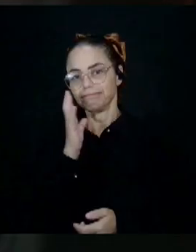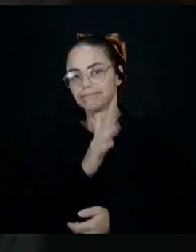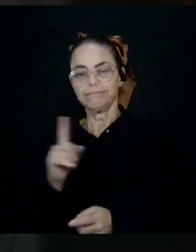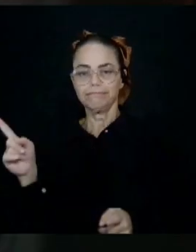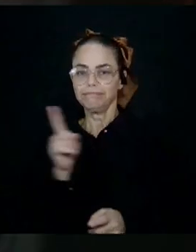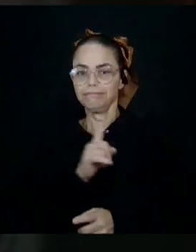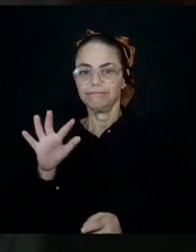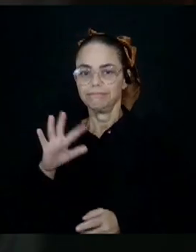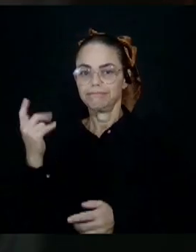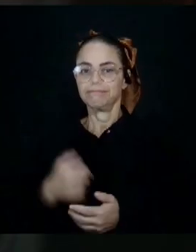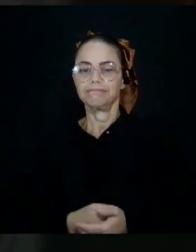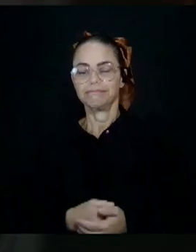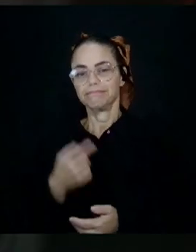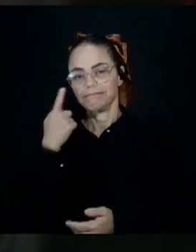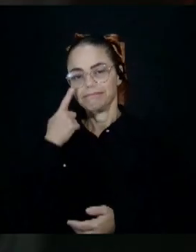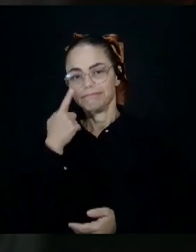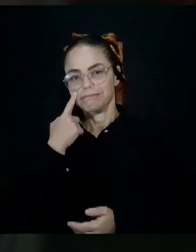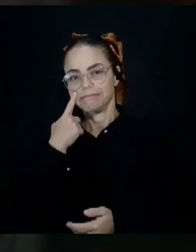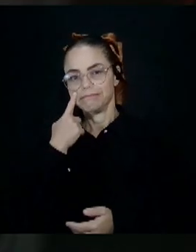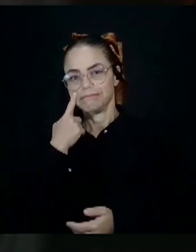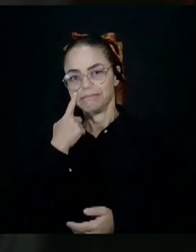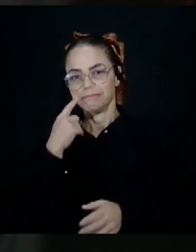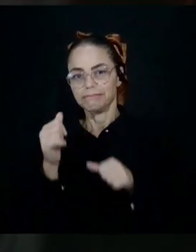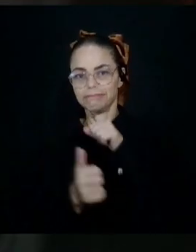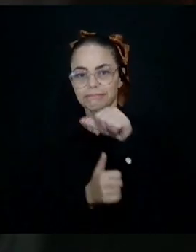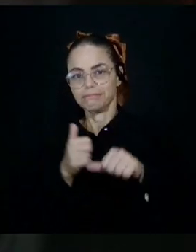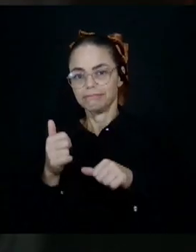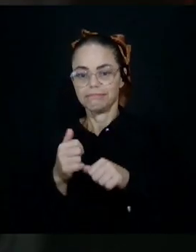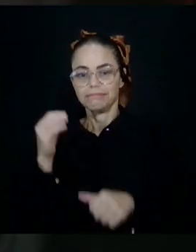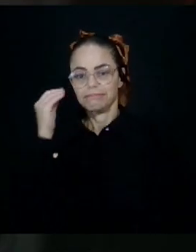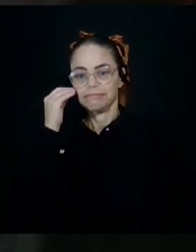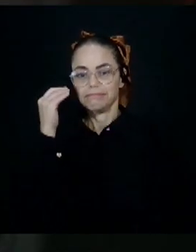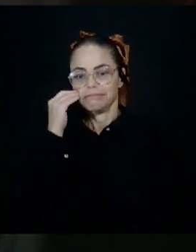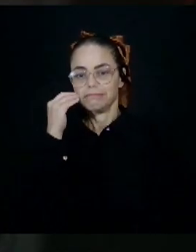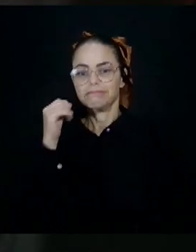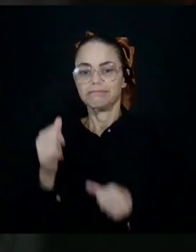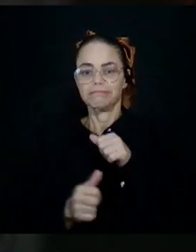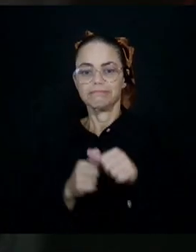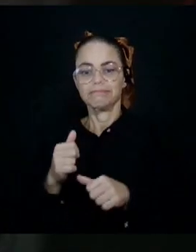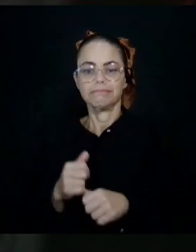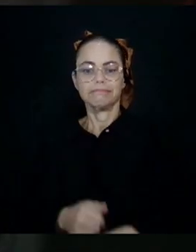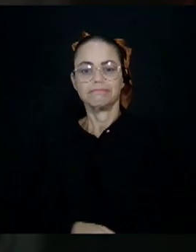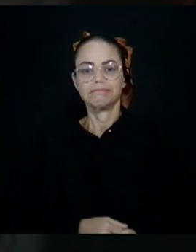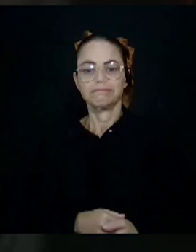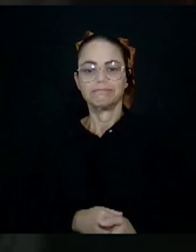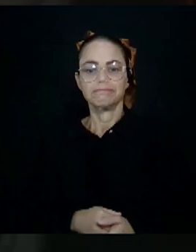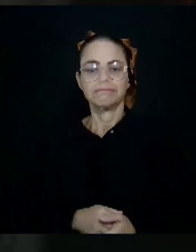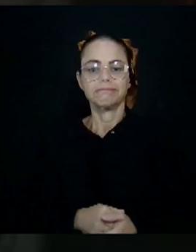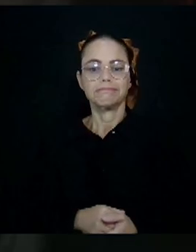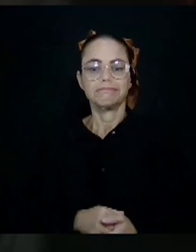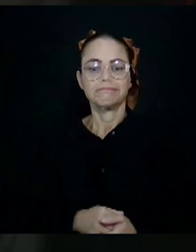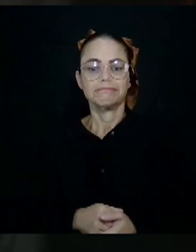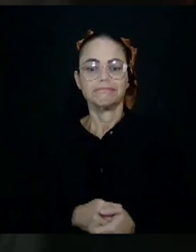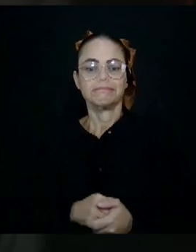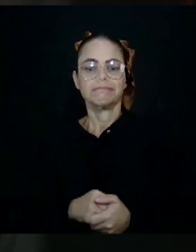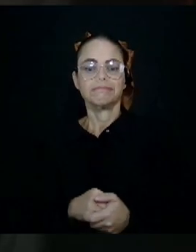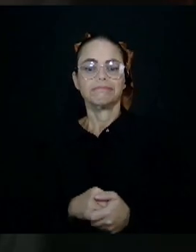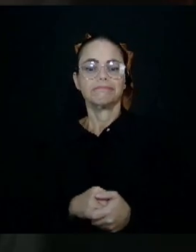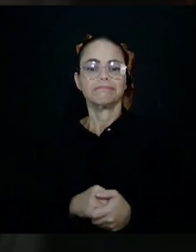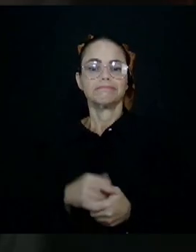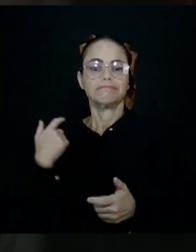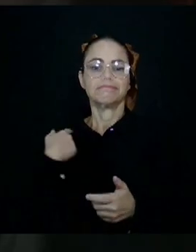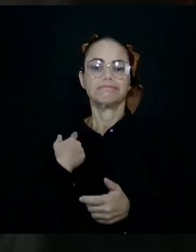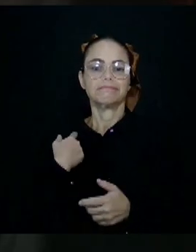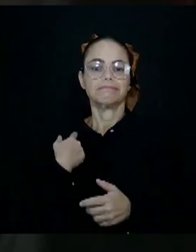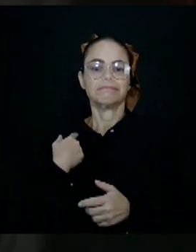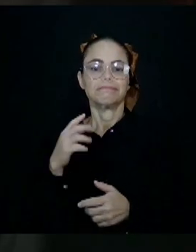para aquilo e ressignificar e tentar mudar para nós que estamos aqui e para as gerações que vêm lá na frente, eu acho